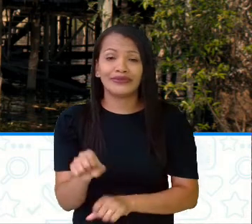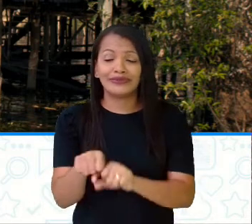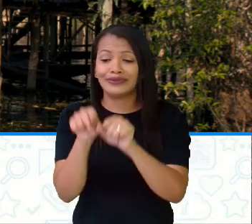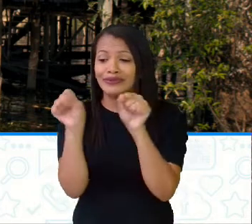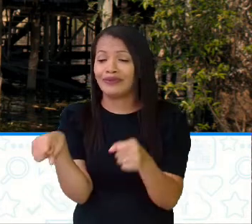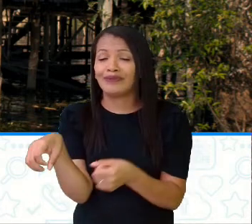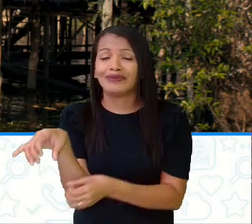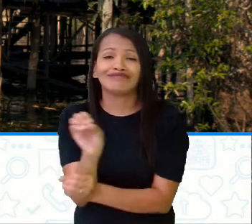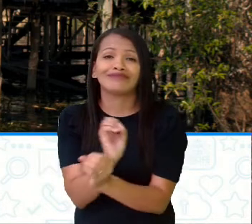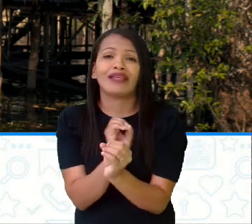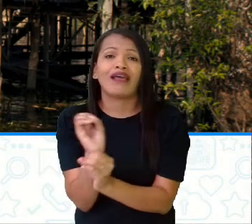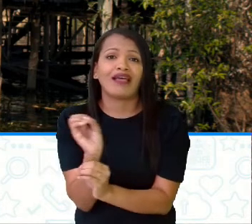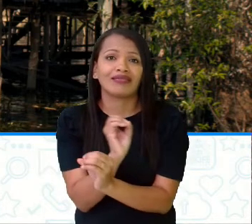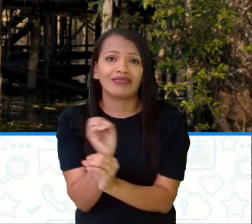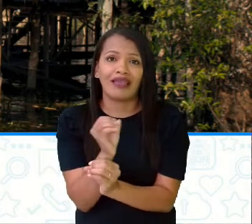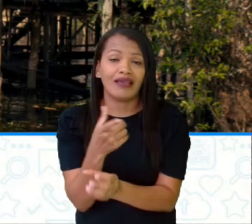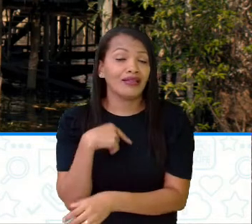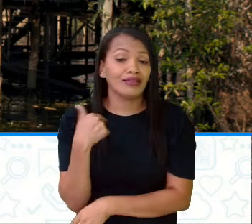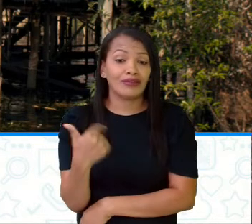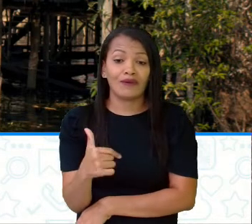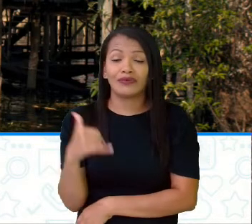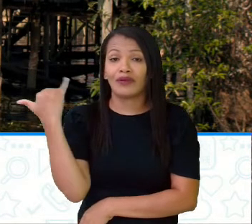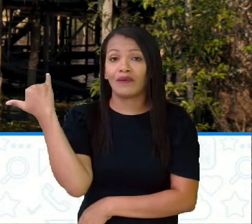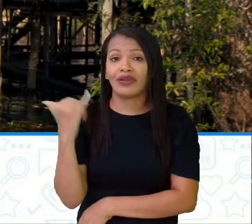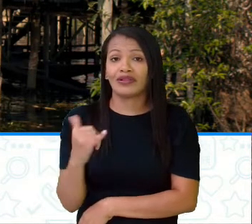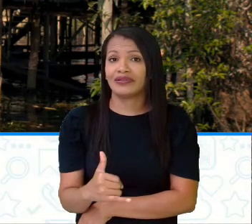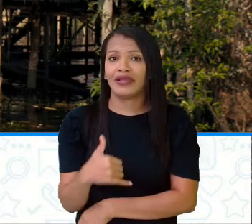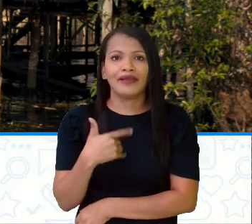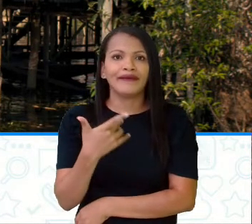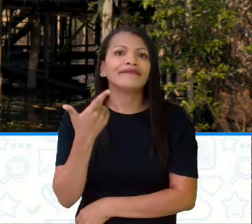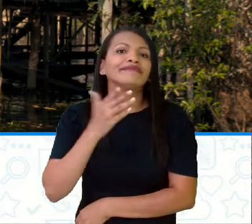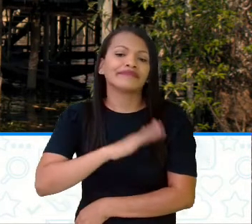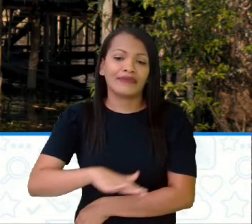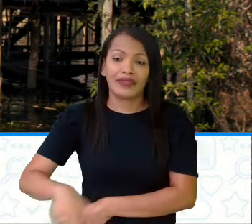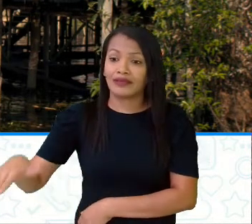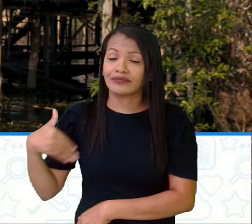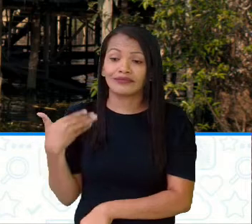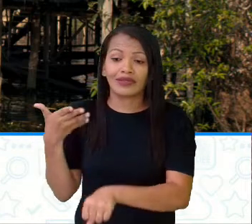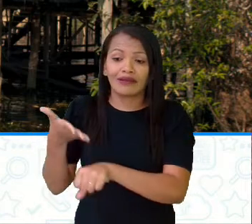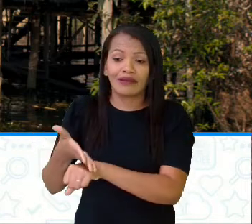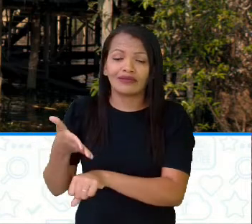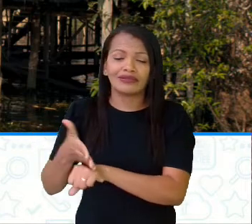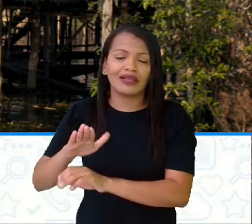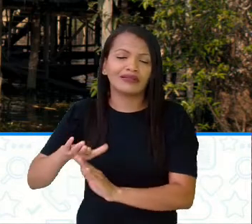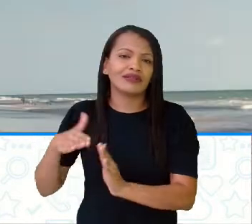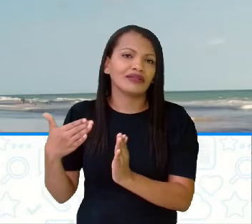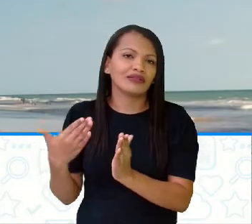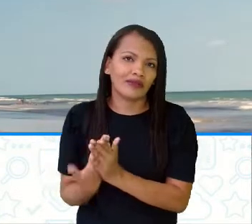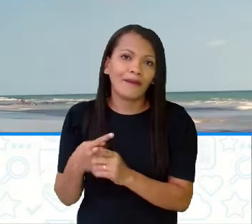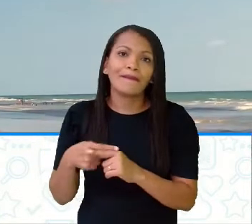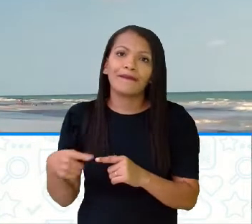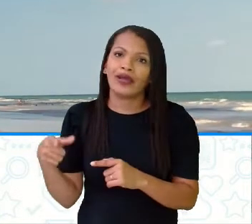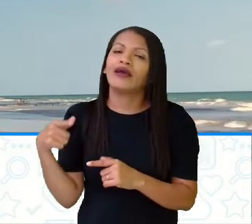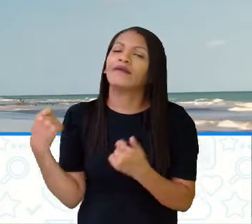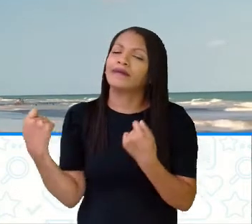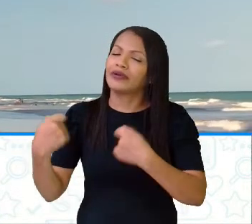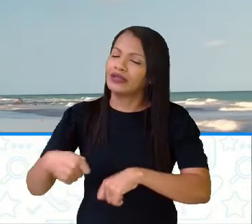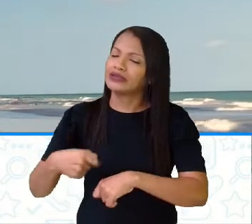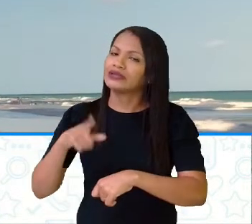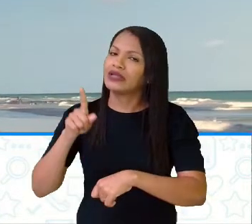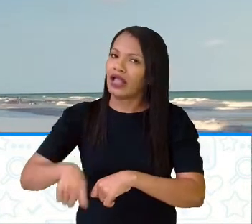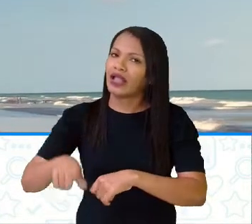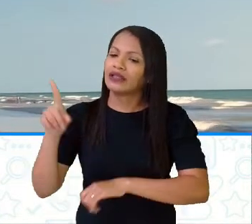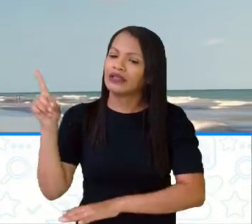energia, muitas crianças ainda sem acesso à escola, à educação, que é o direito de todas elas.